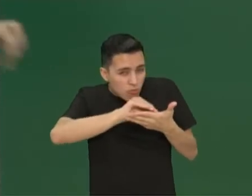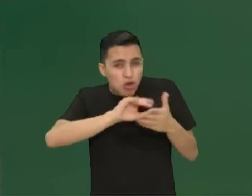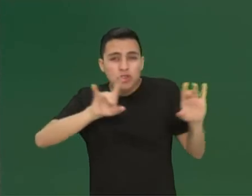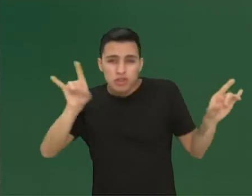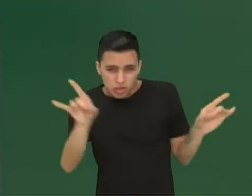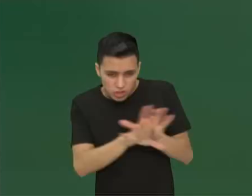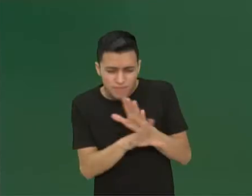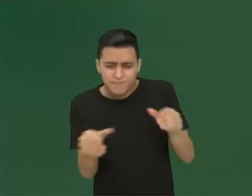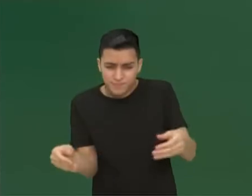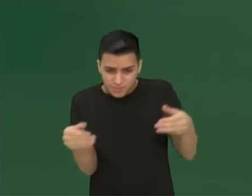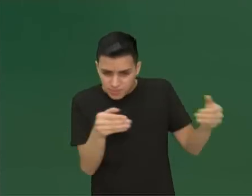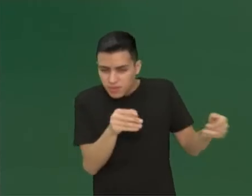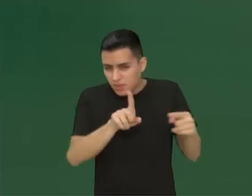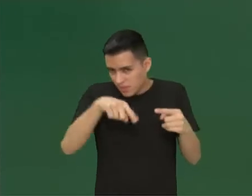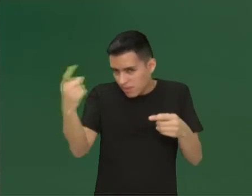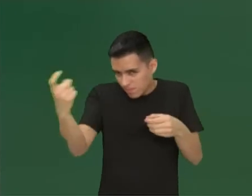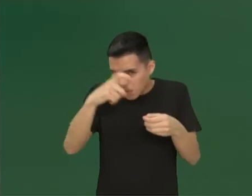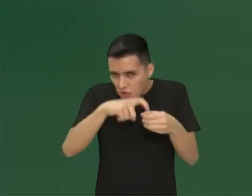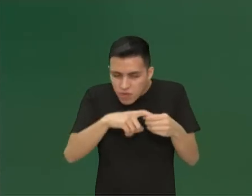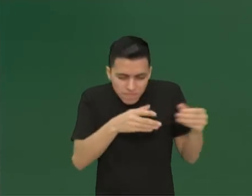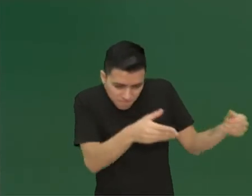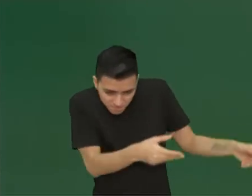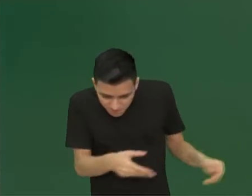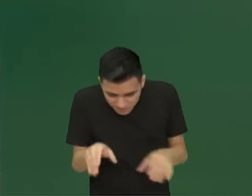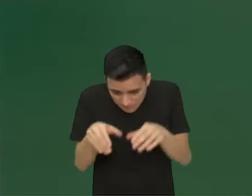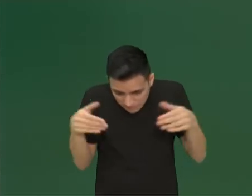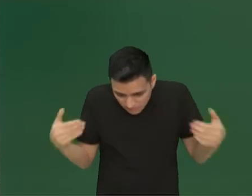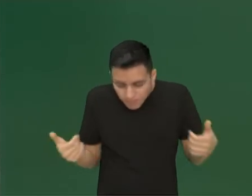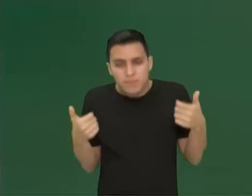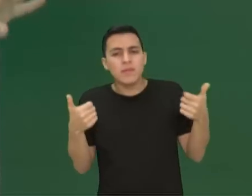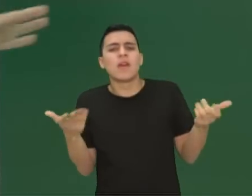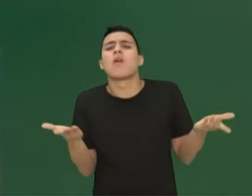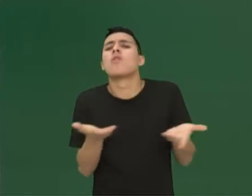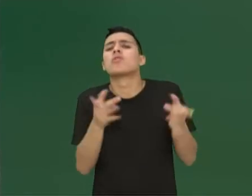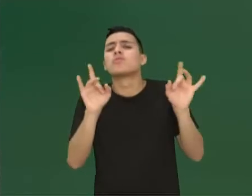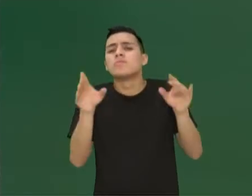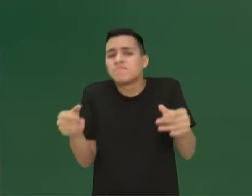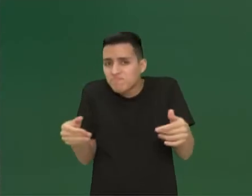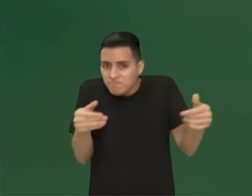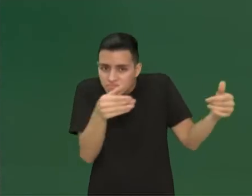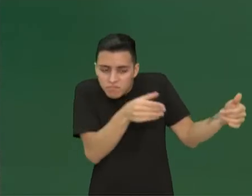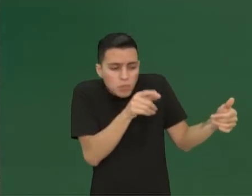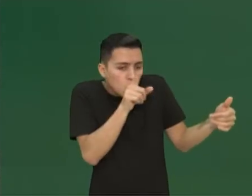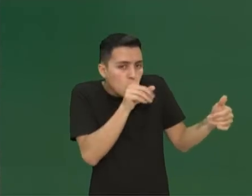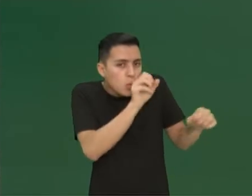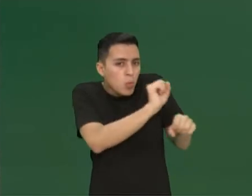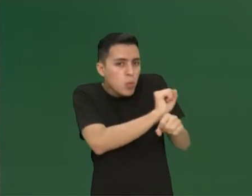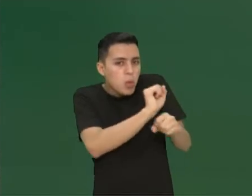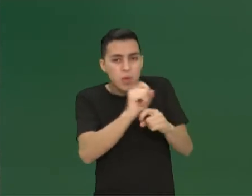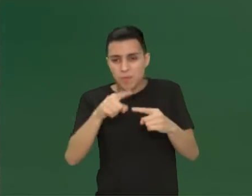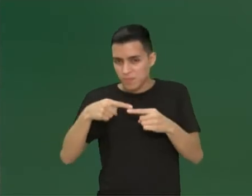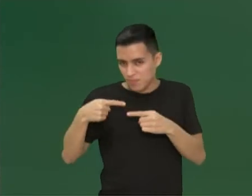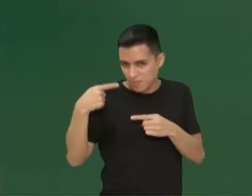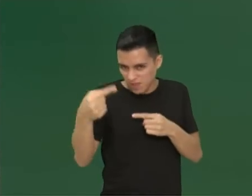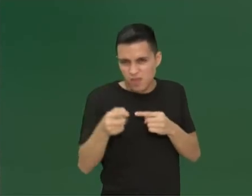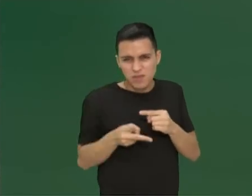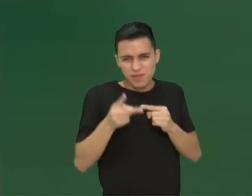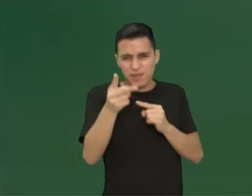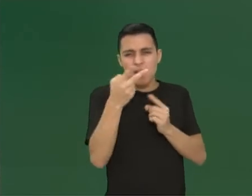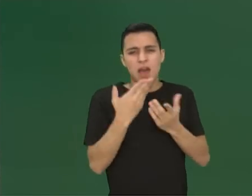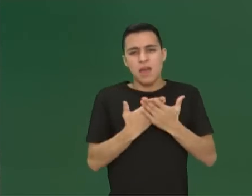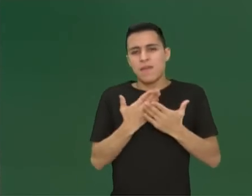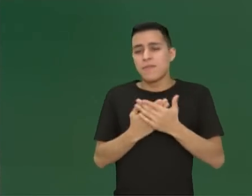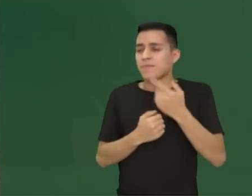deixa de lado, daqui a pouco a gente pega de novo. Então agora a gente deixa de lado de novo e vamos continuar com a nossa aula. Olha o que eu trago